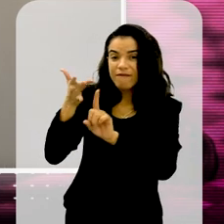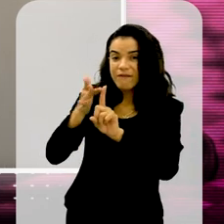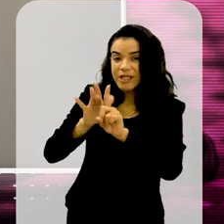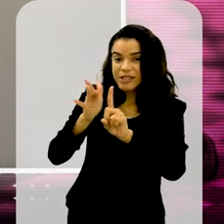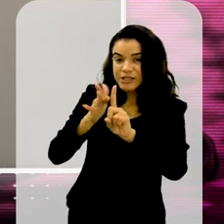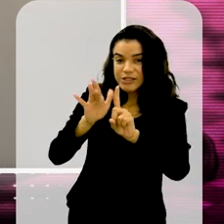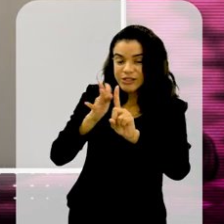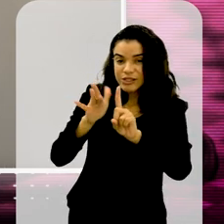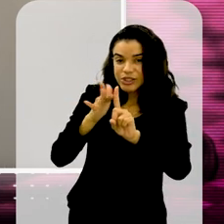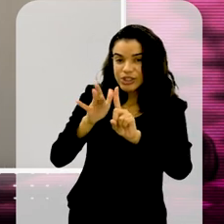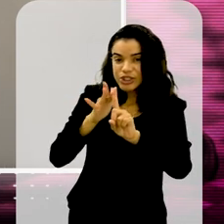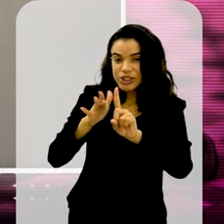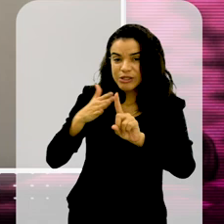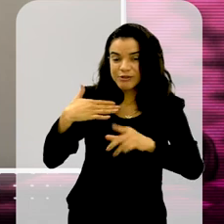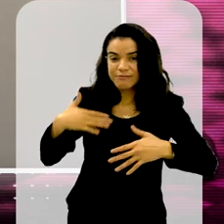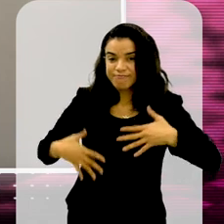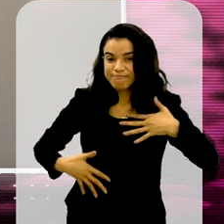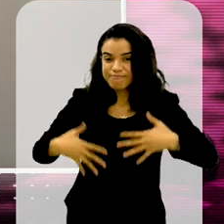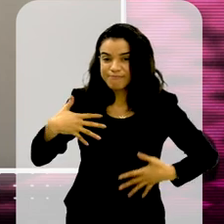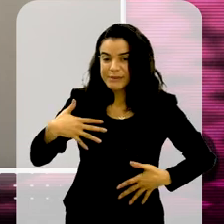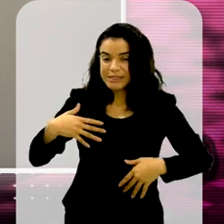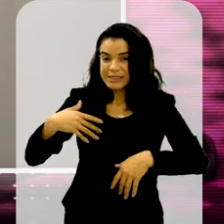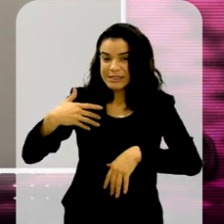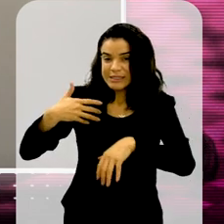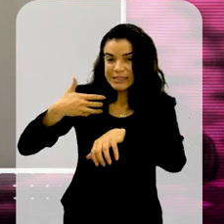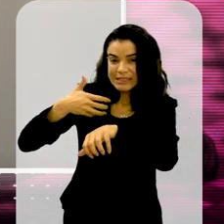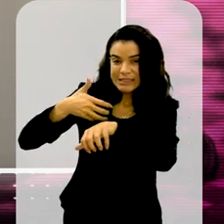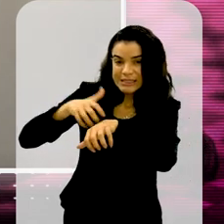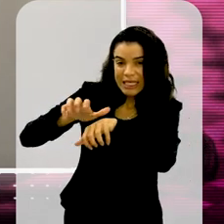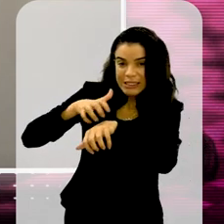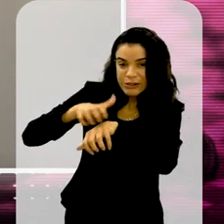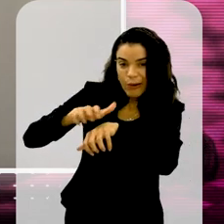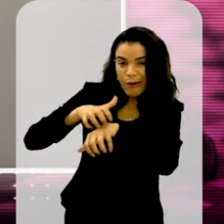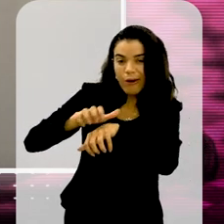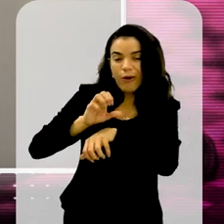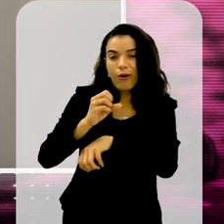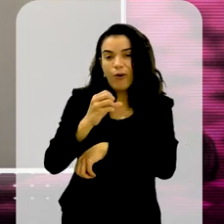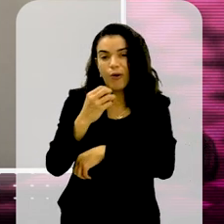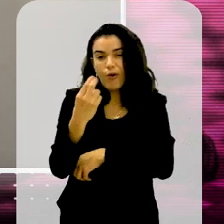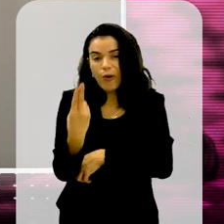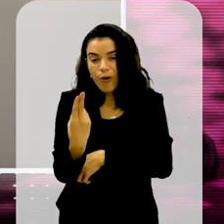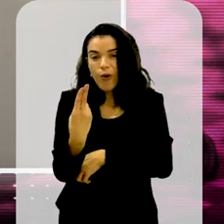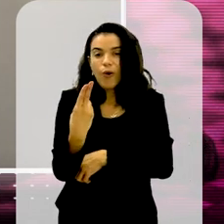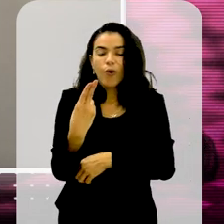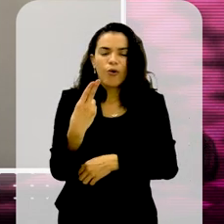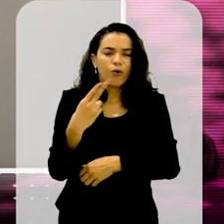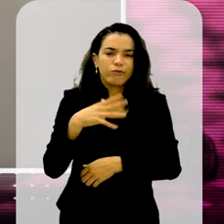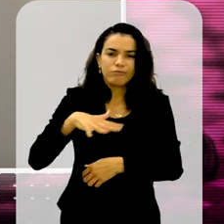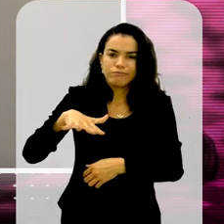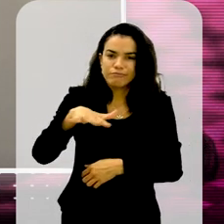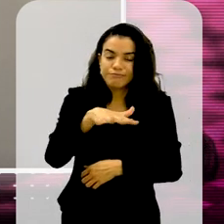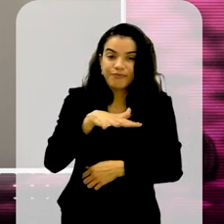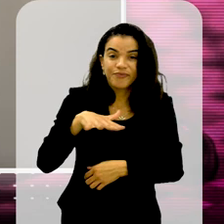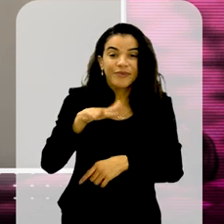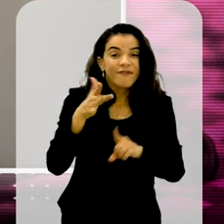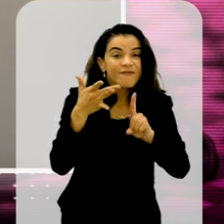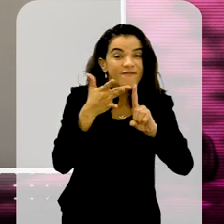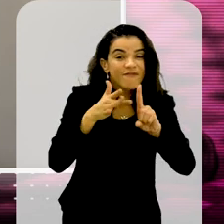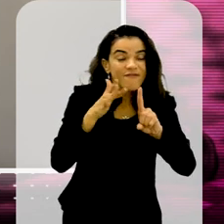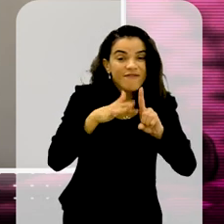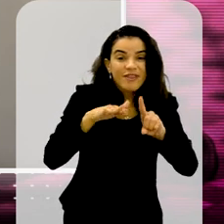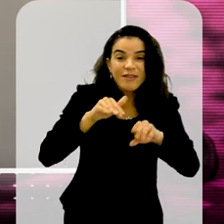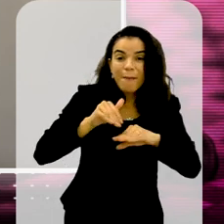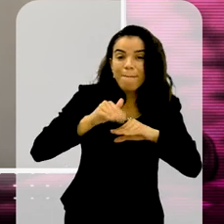são vitimadas na sua dignidade, seja sexual ou na sua dignidade num contexto geral, são